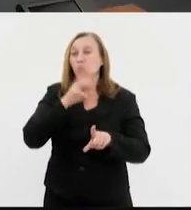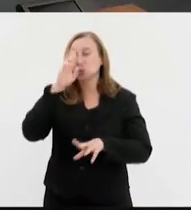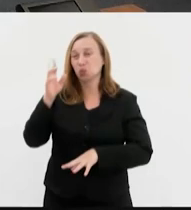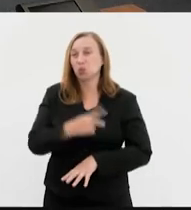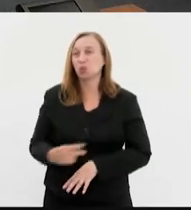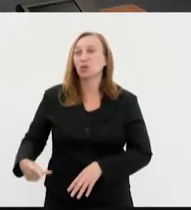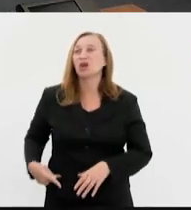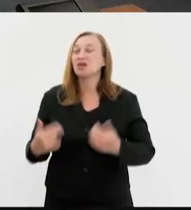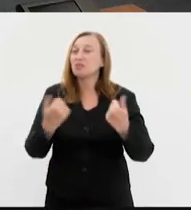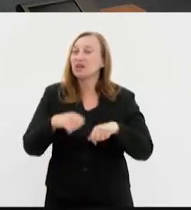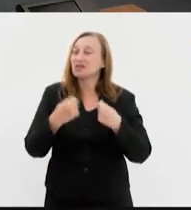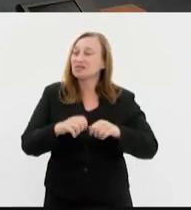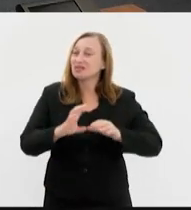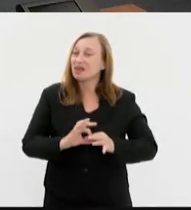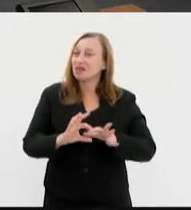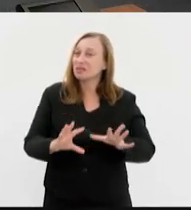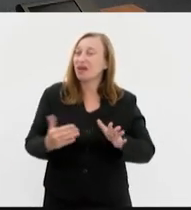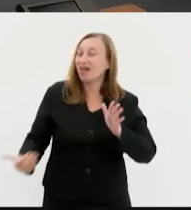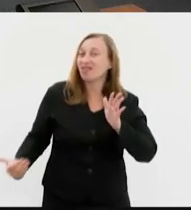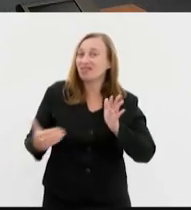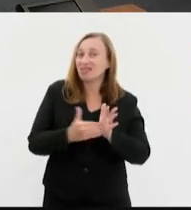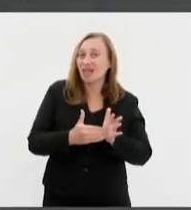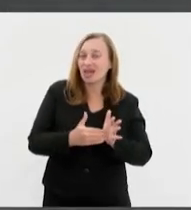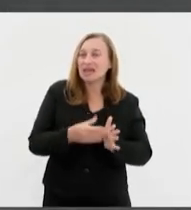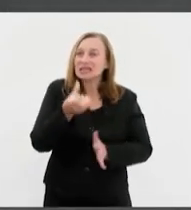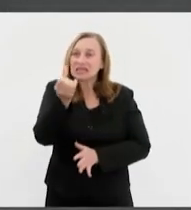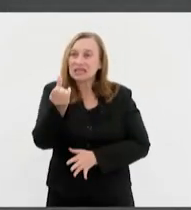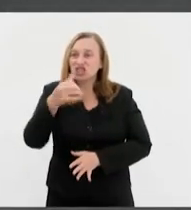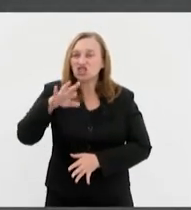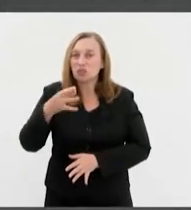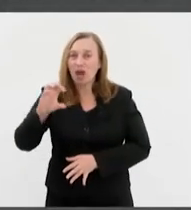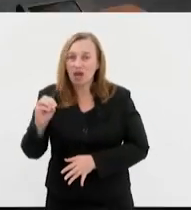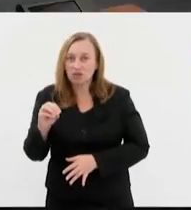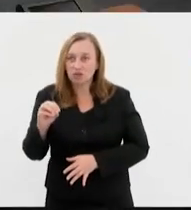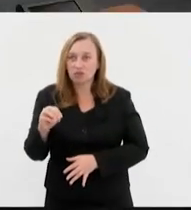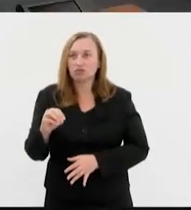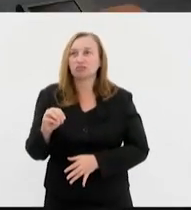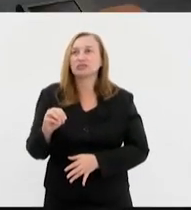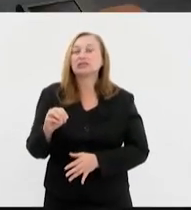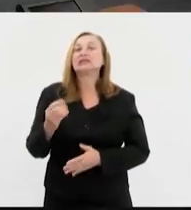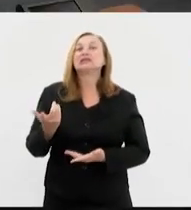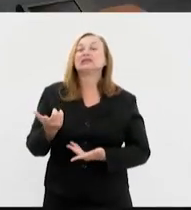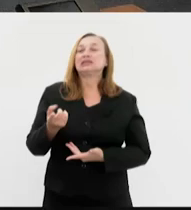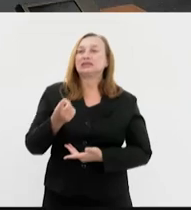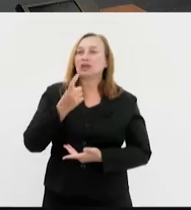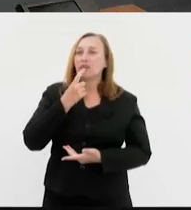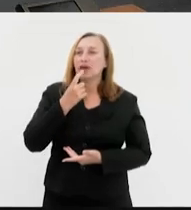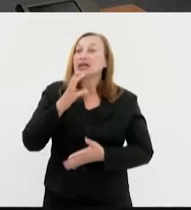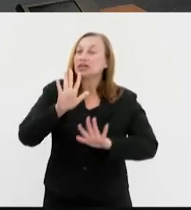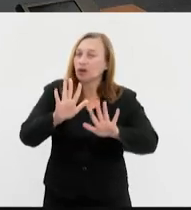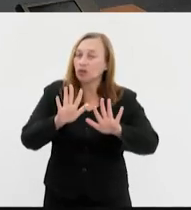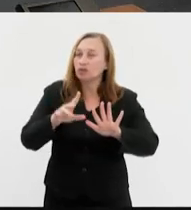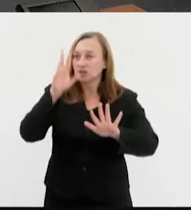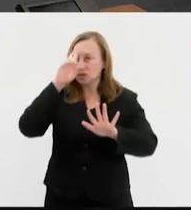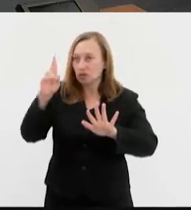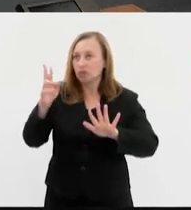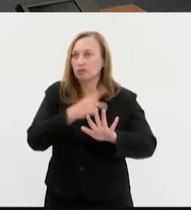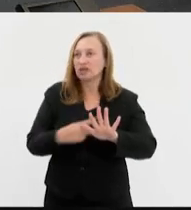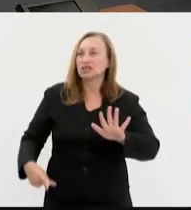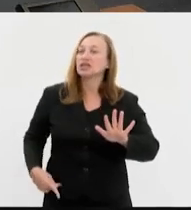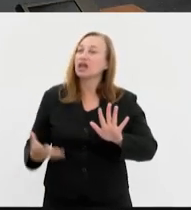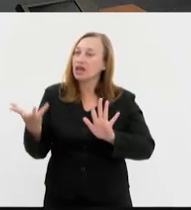sancionado mas com até 6 de março. Ela sai então de pauta. Então está em cima. Não, presidente, se Vossa Excelência recebe as